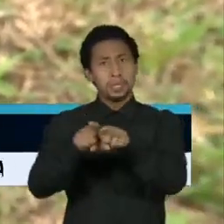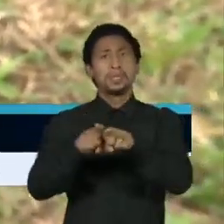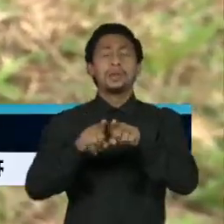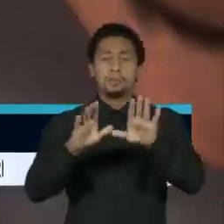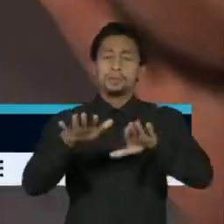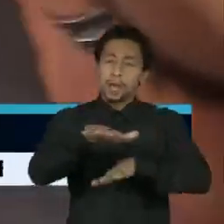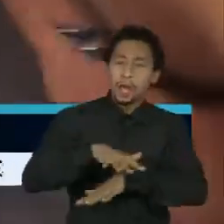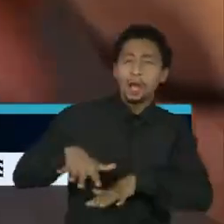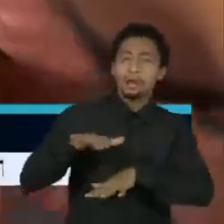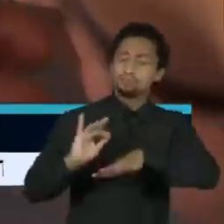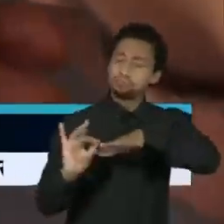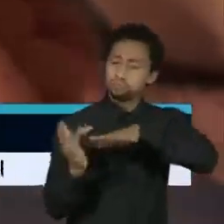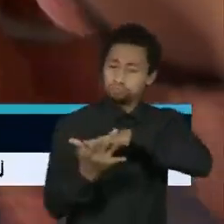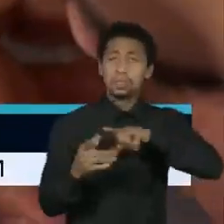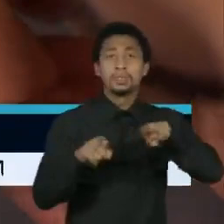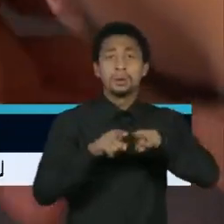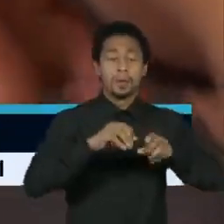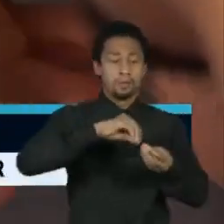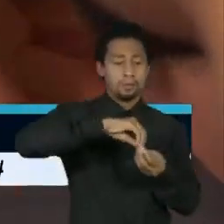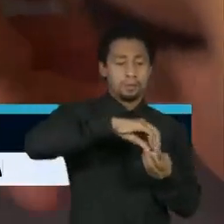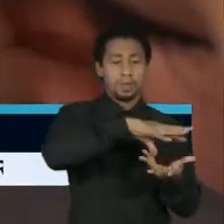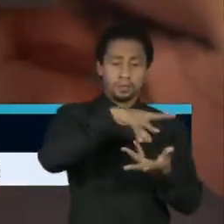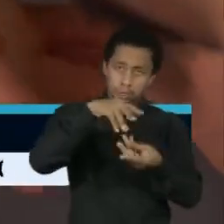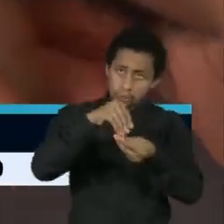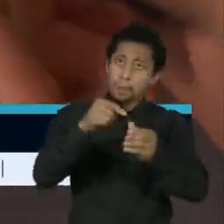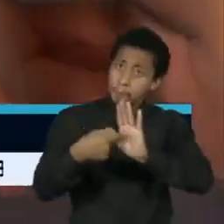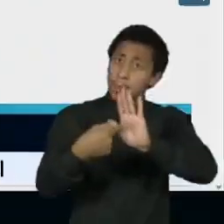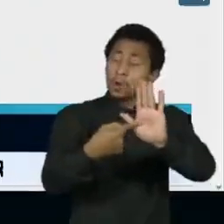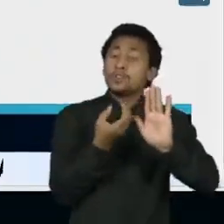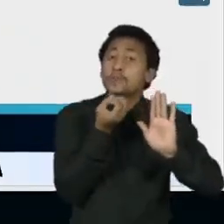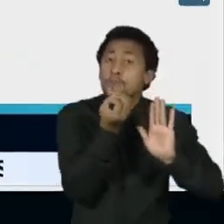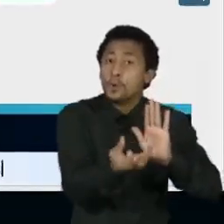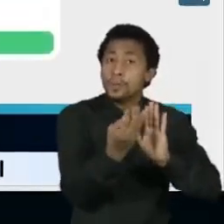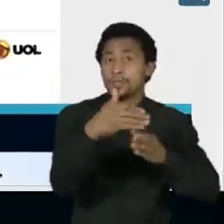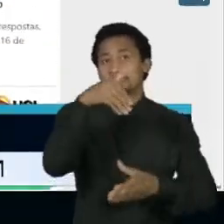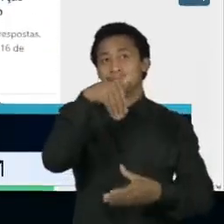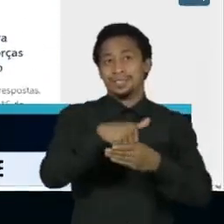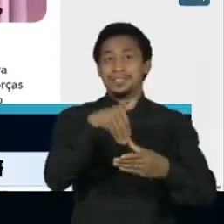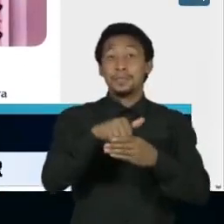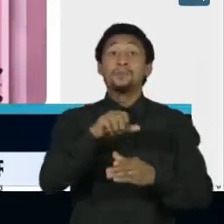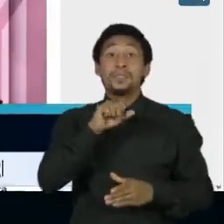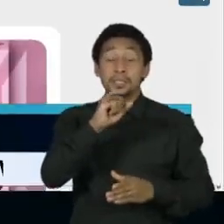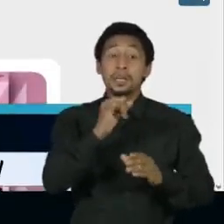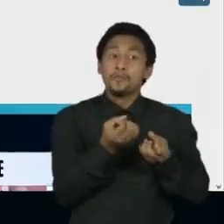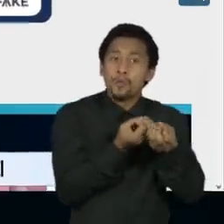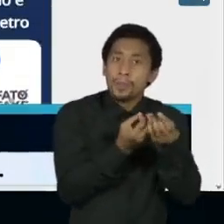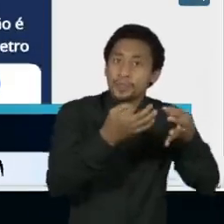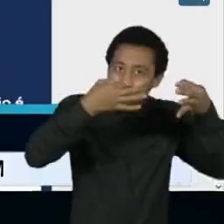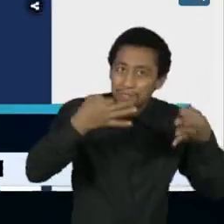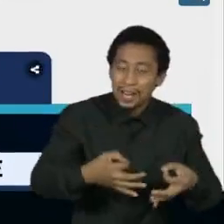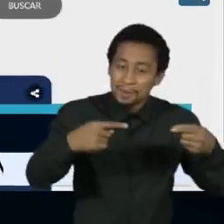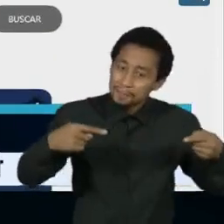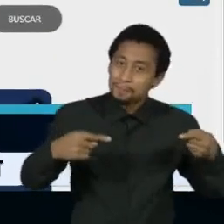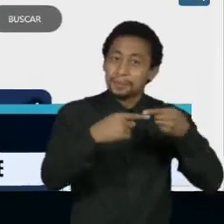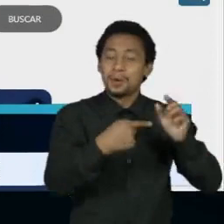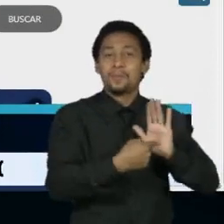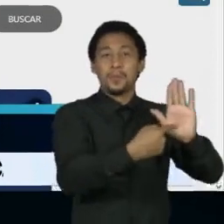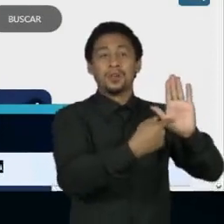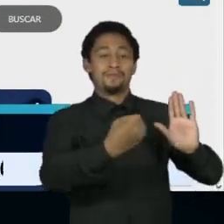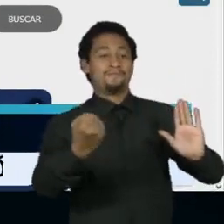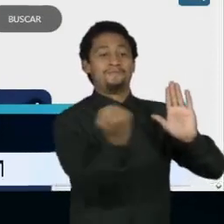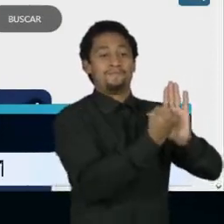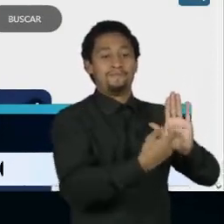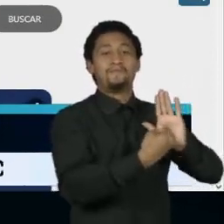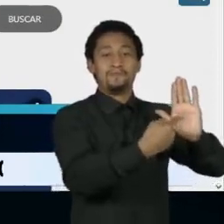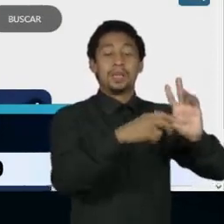plataformas digitais e mídias sociais sobre eleições recebem um rótulo que direciona as pessoas para a